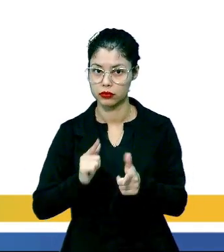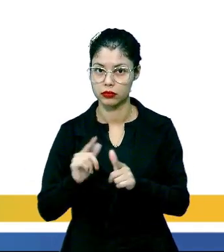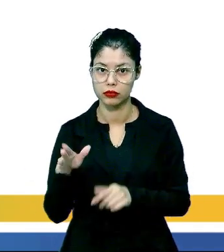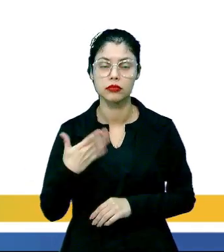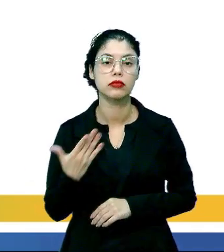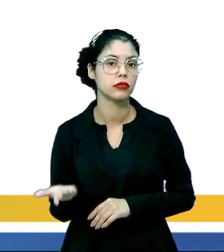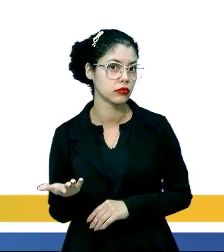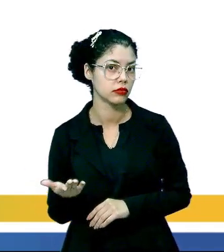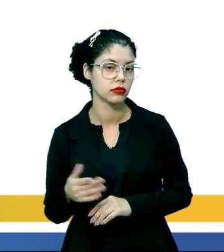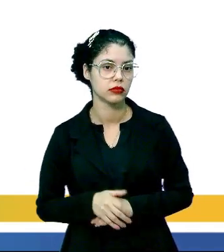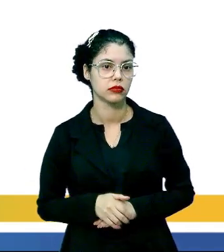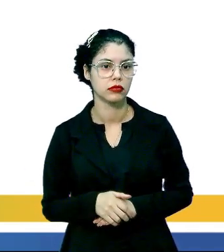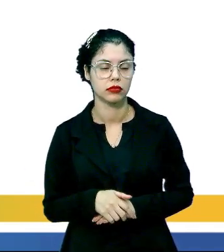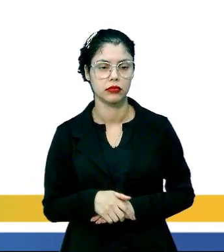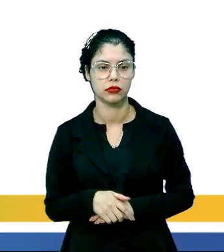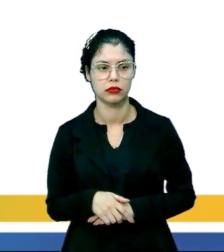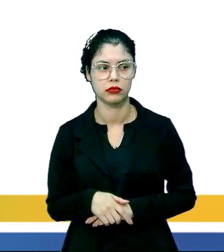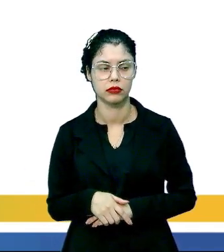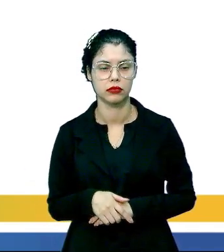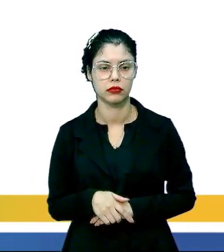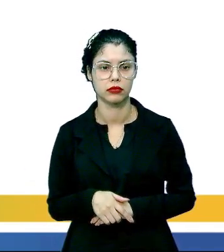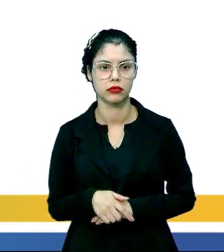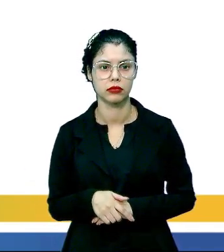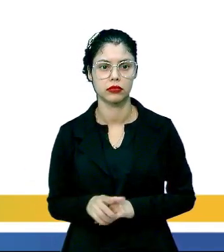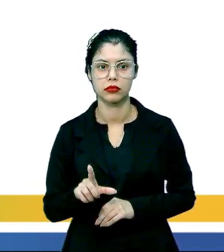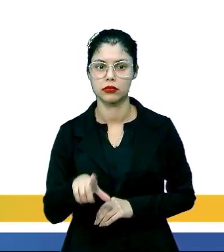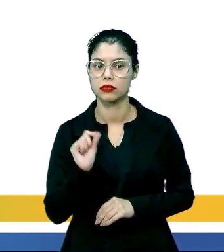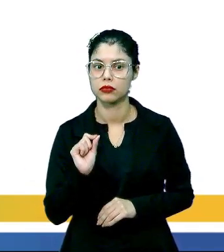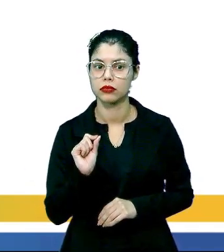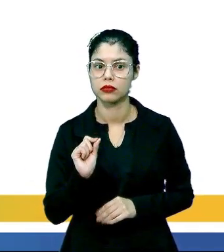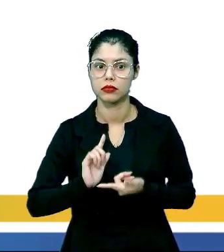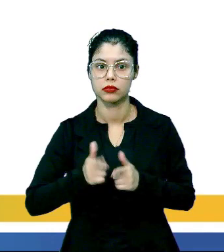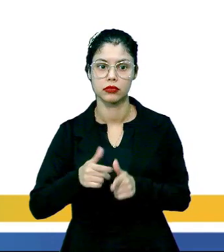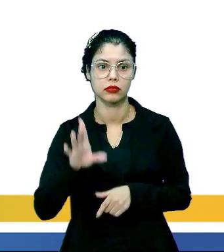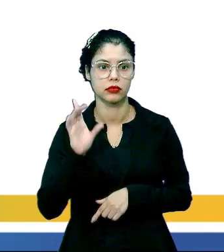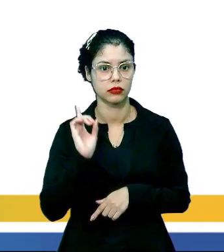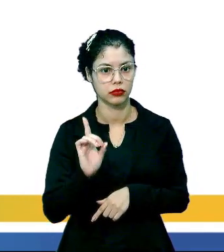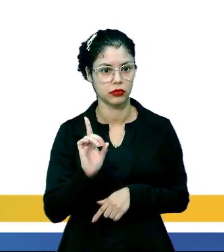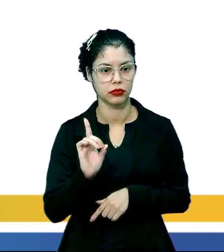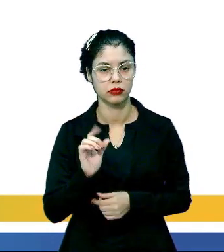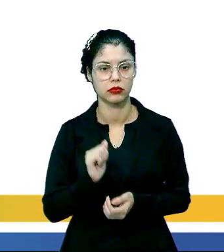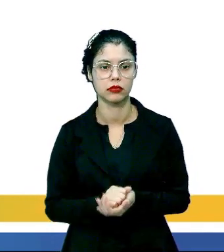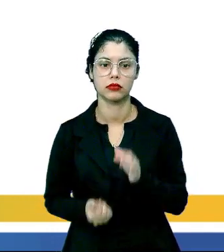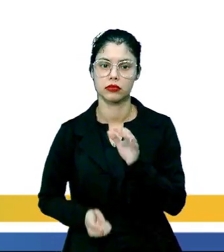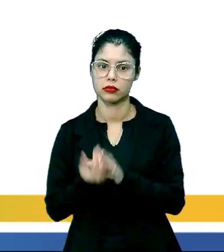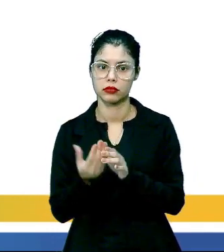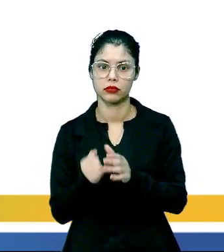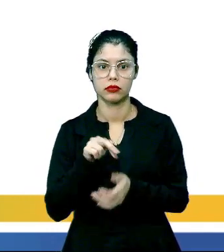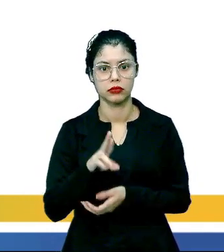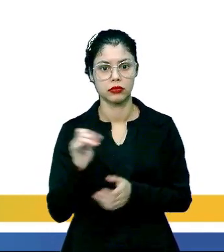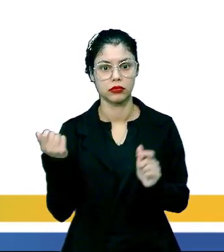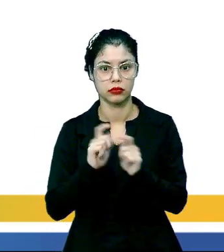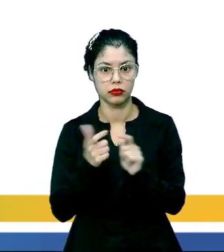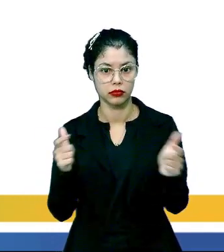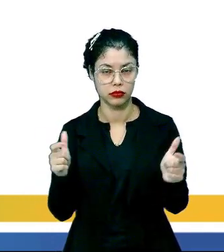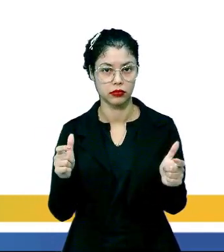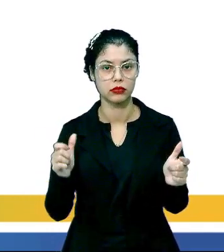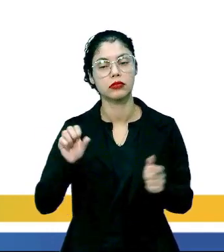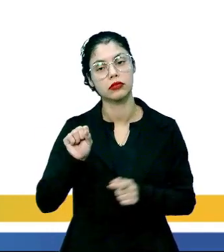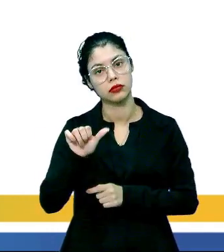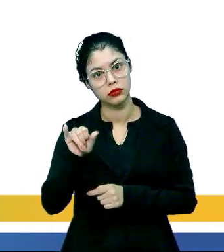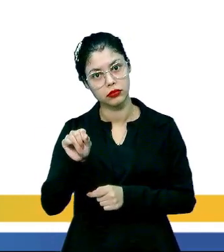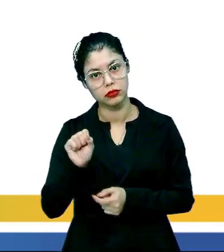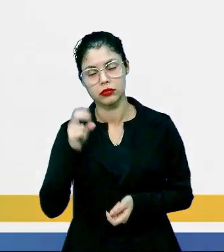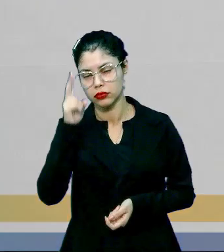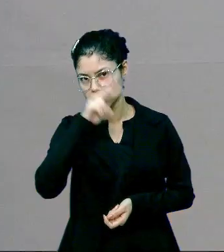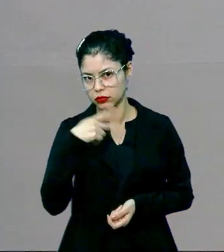E aí, qual seria a questão correta? Questão correta, questão D, né, pessoal? Produziu urina com maior concentração